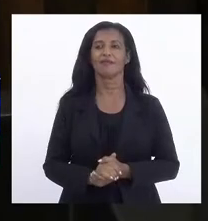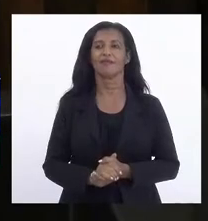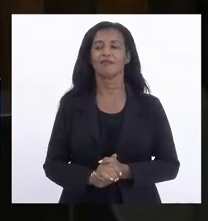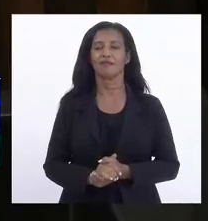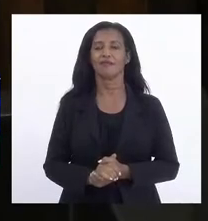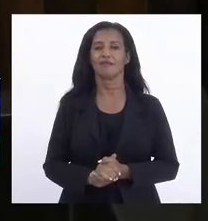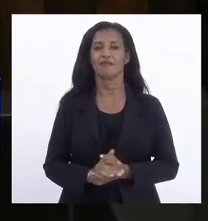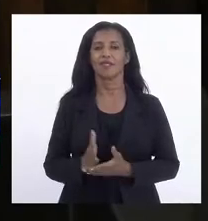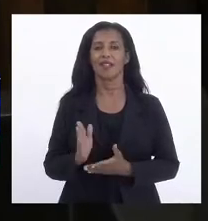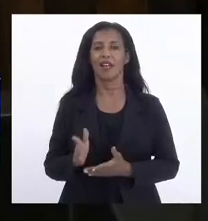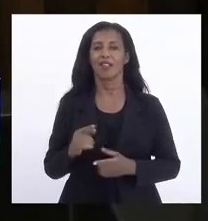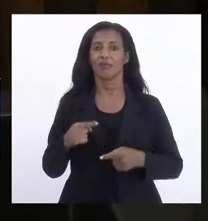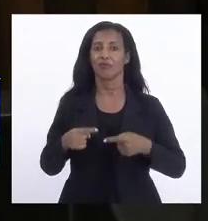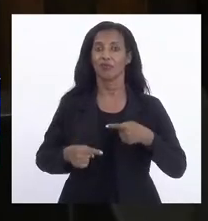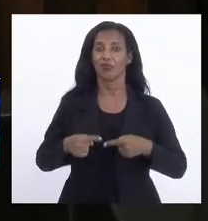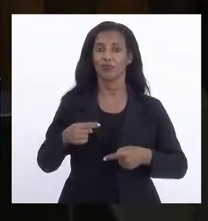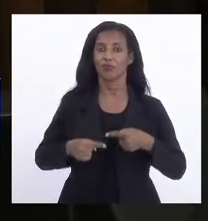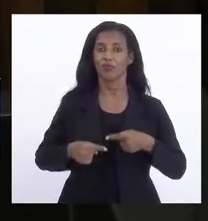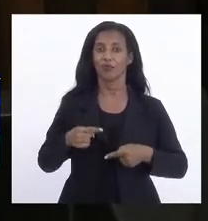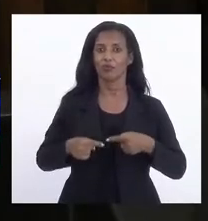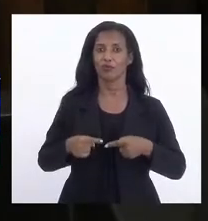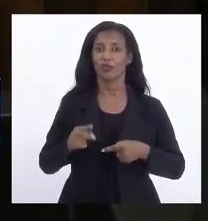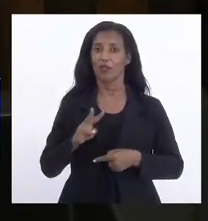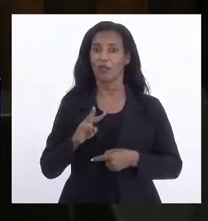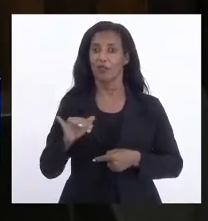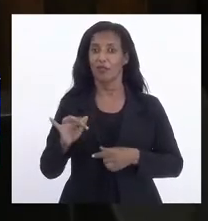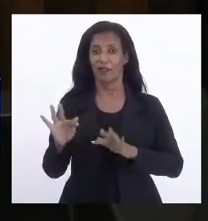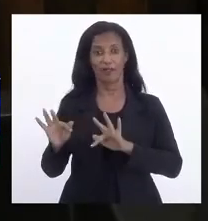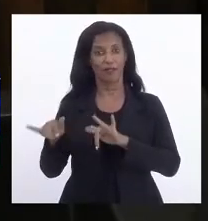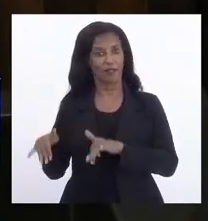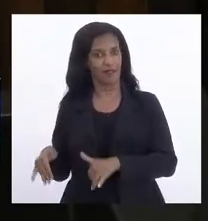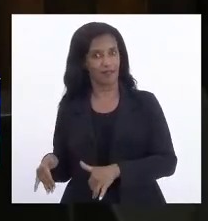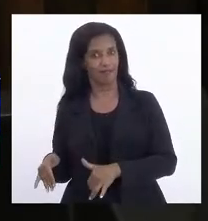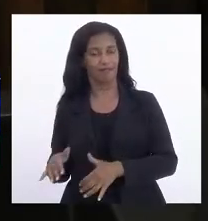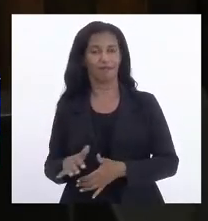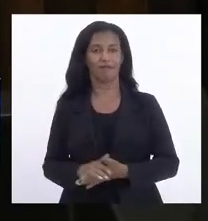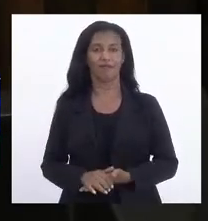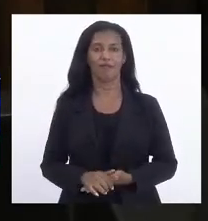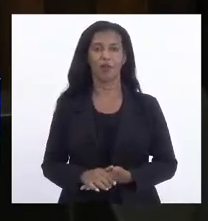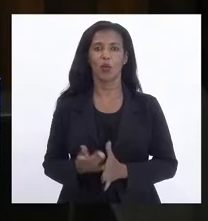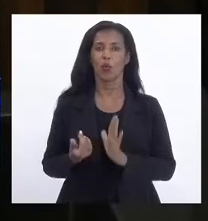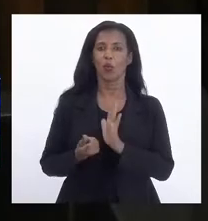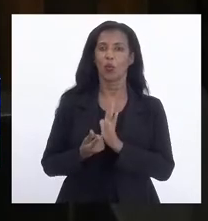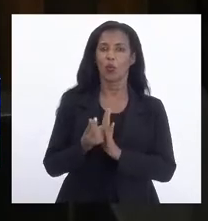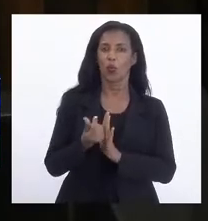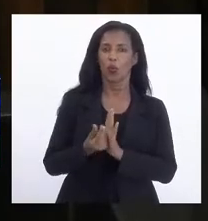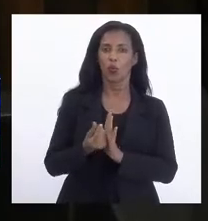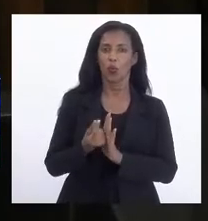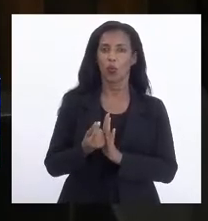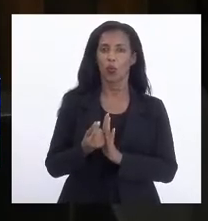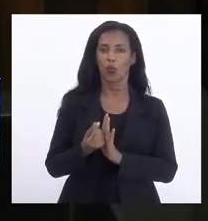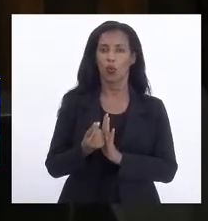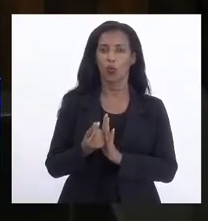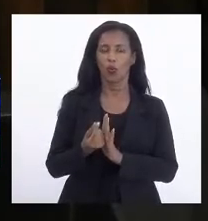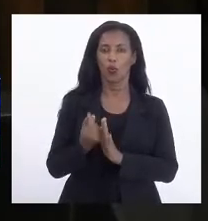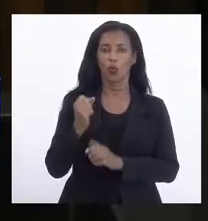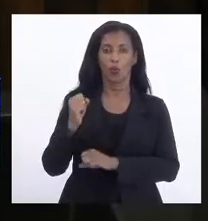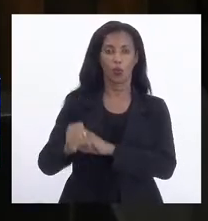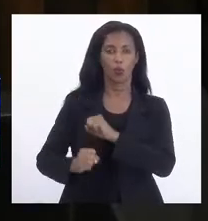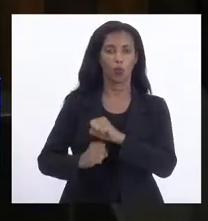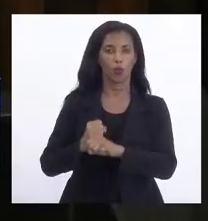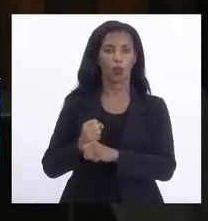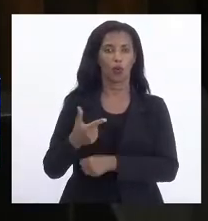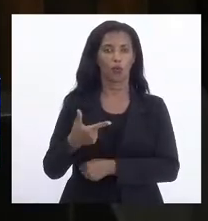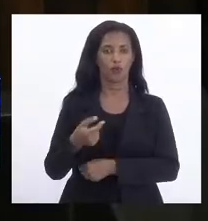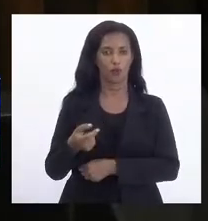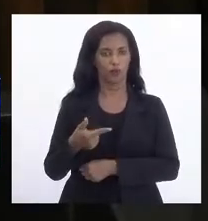está discutindo e vai finalizar o orçamento para 2022.